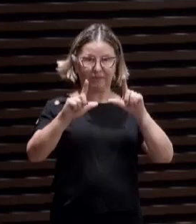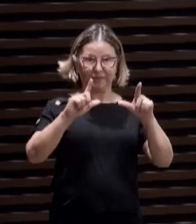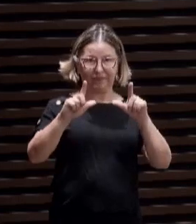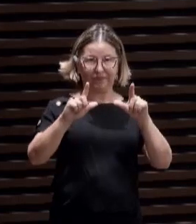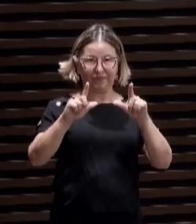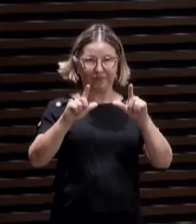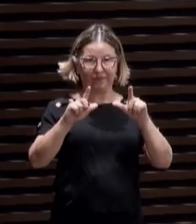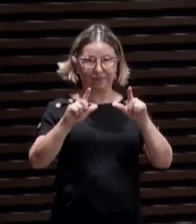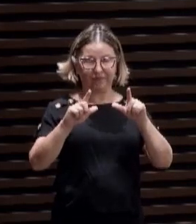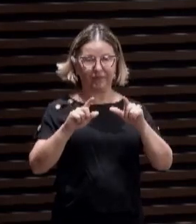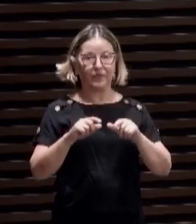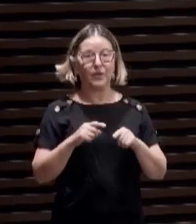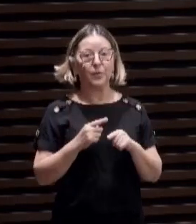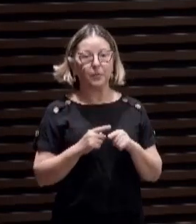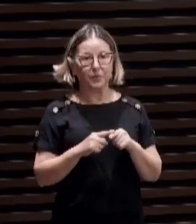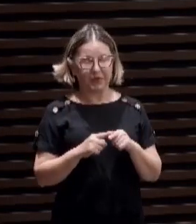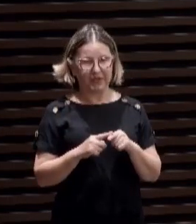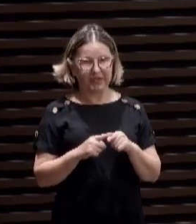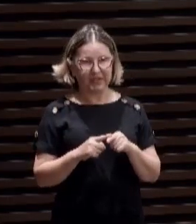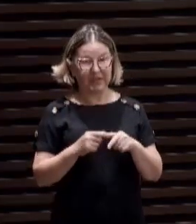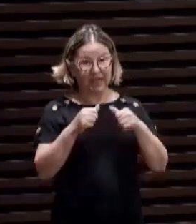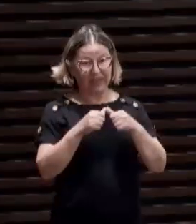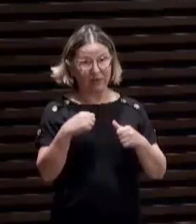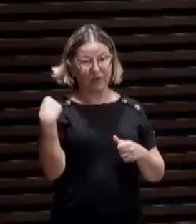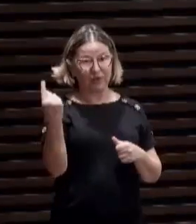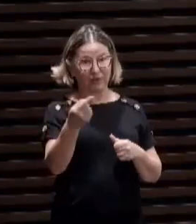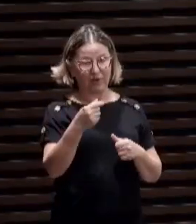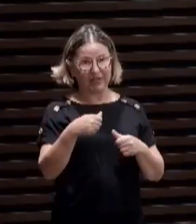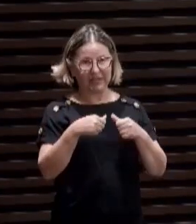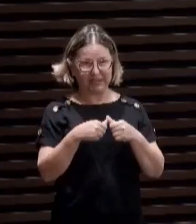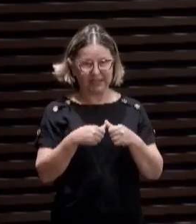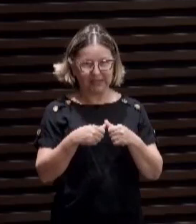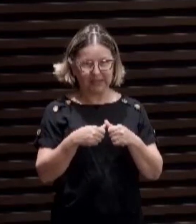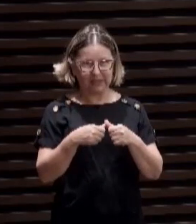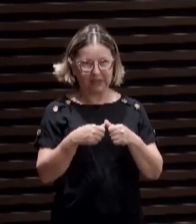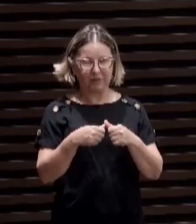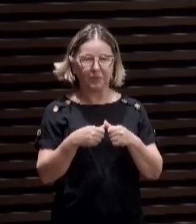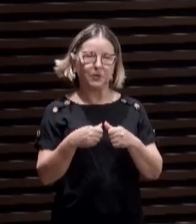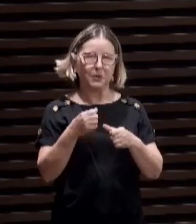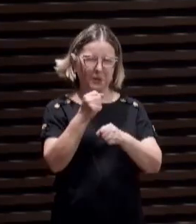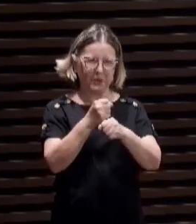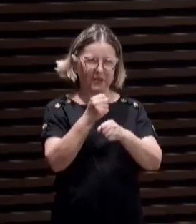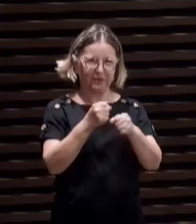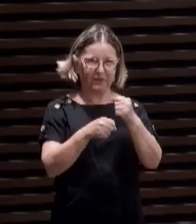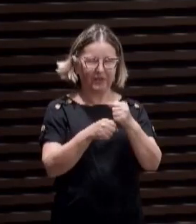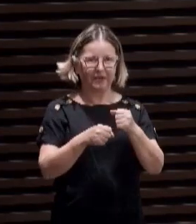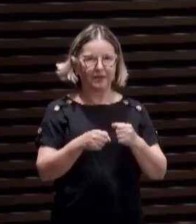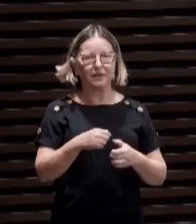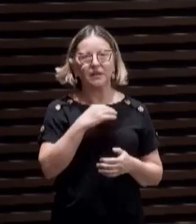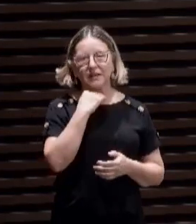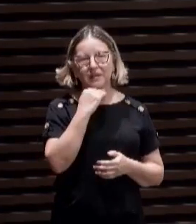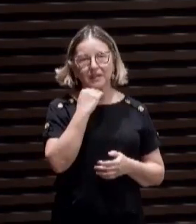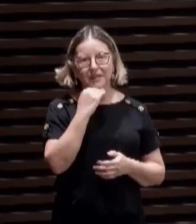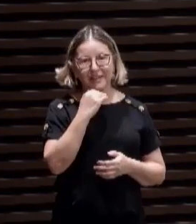nós estamos edificando sobre o fundamento. Nenhuma nova criatura, nenhum nascido de novo,